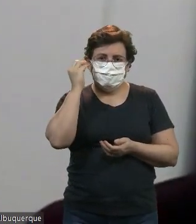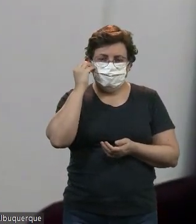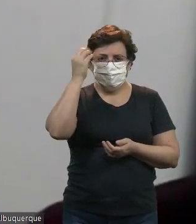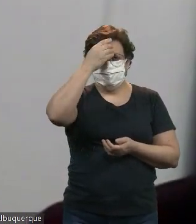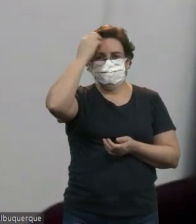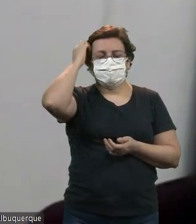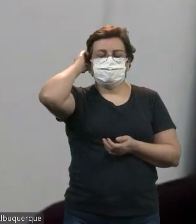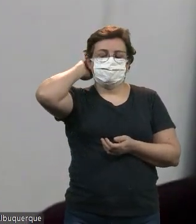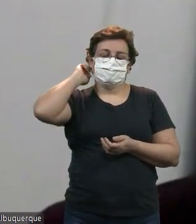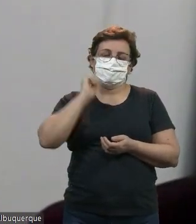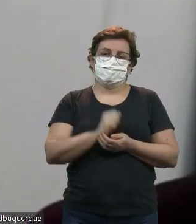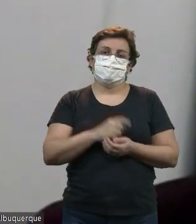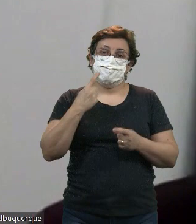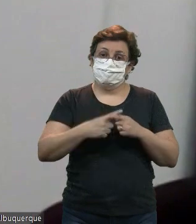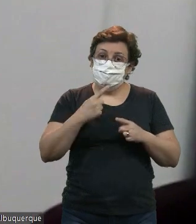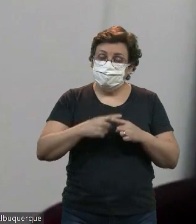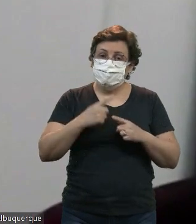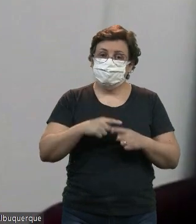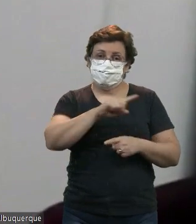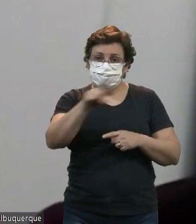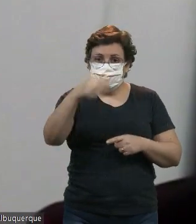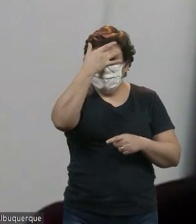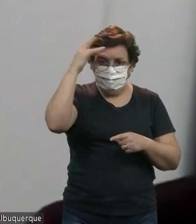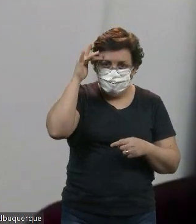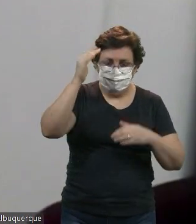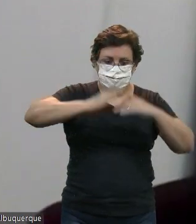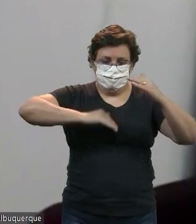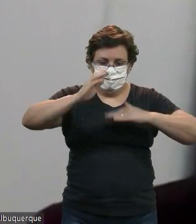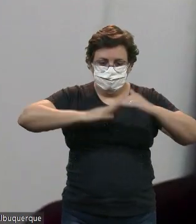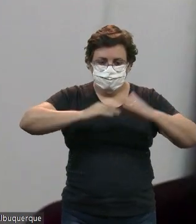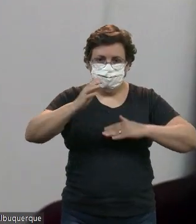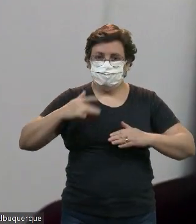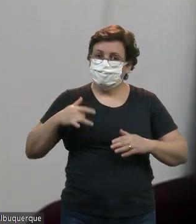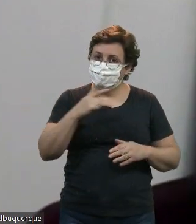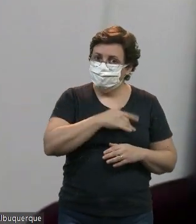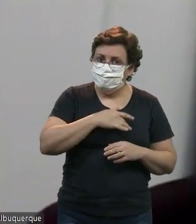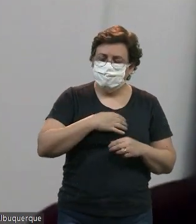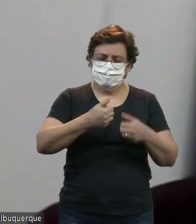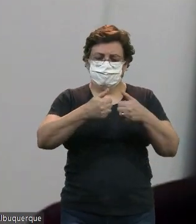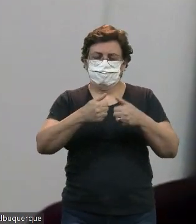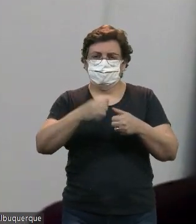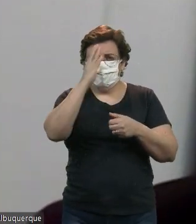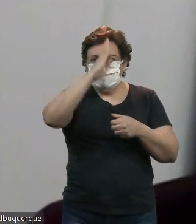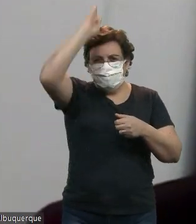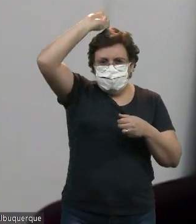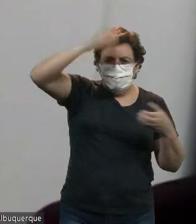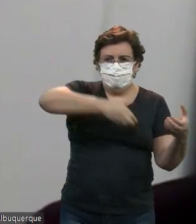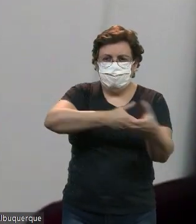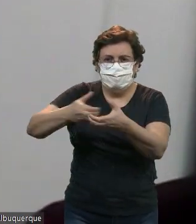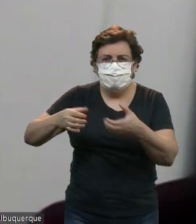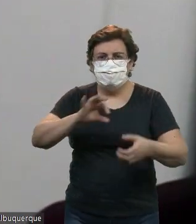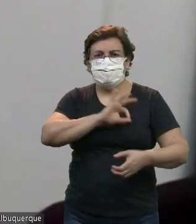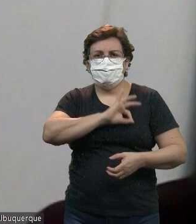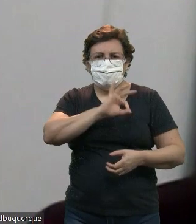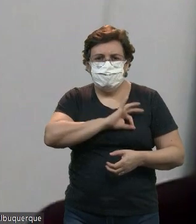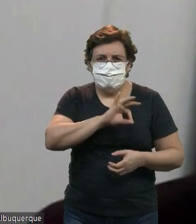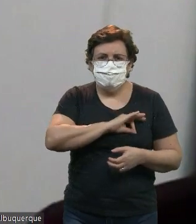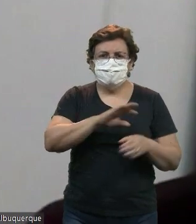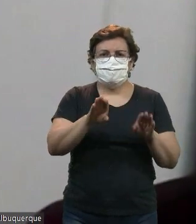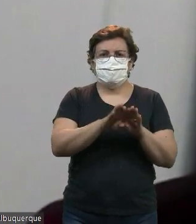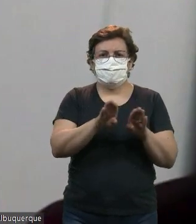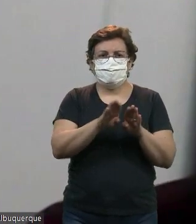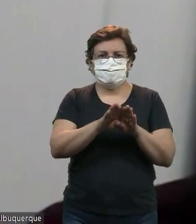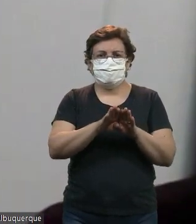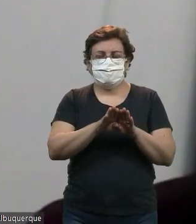esses profissionais que estão diretamente aí na linha de frente. Até os nossos profissionais que